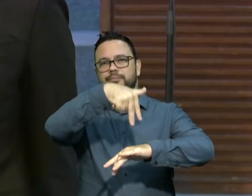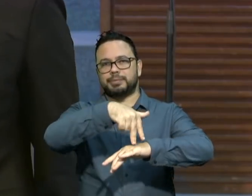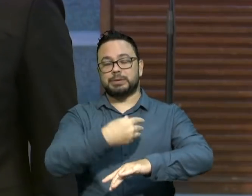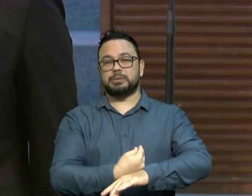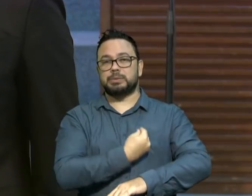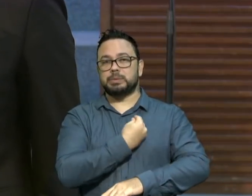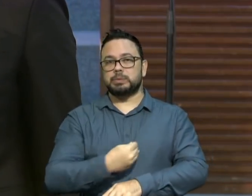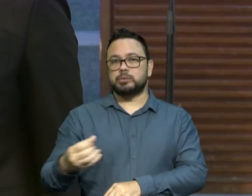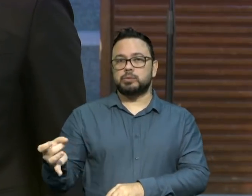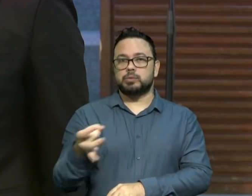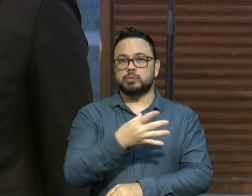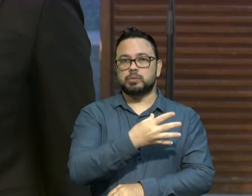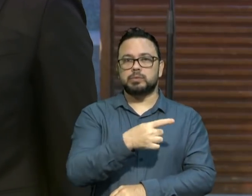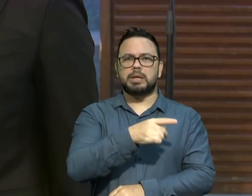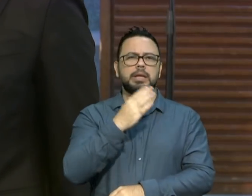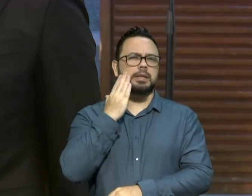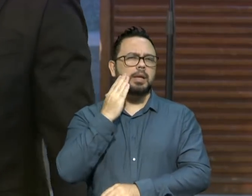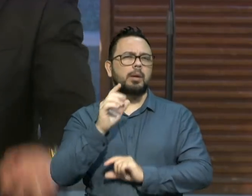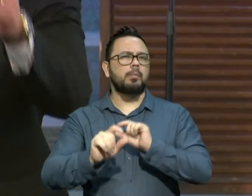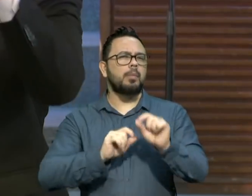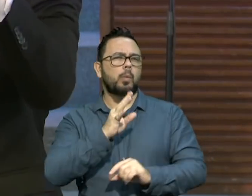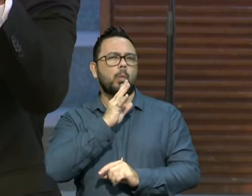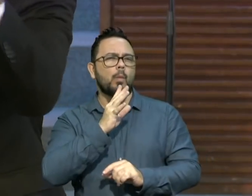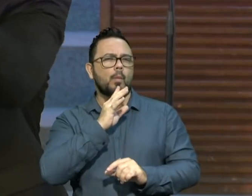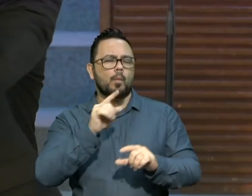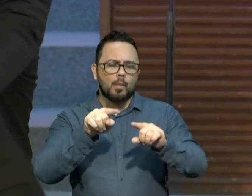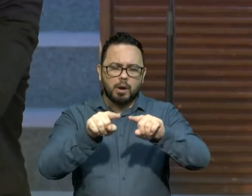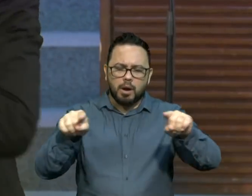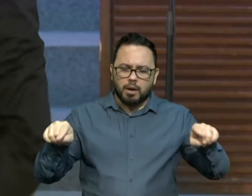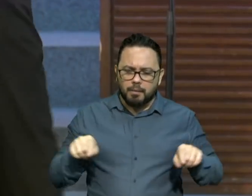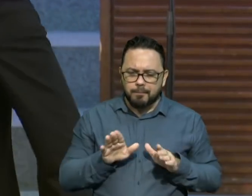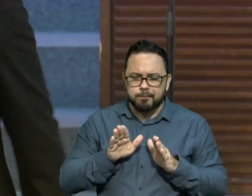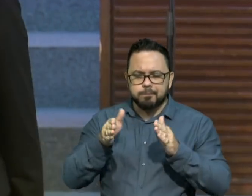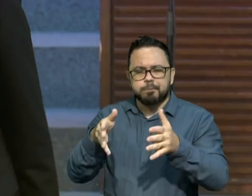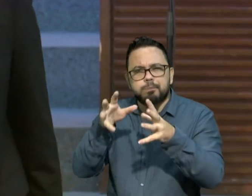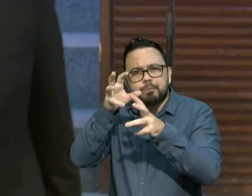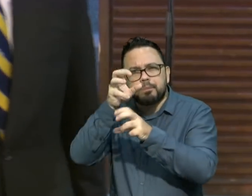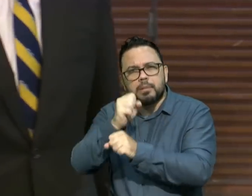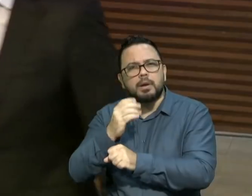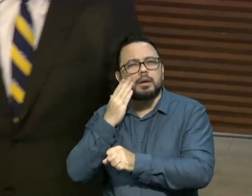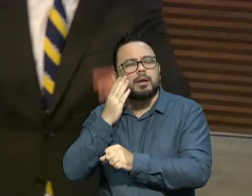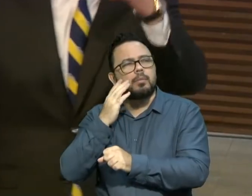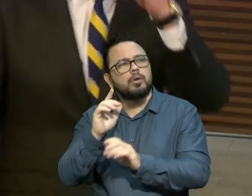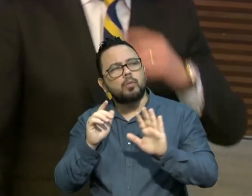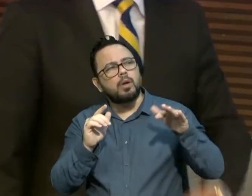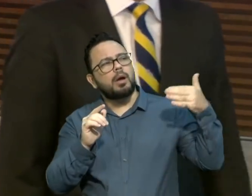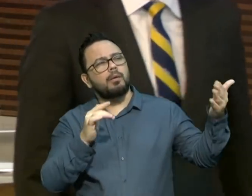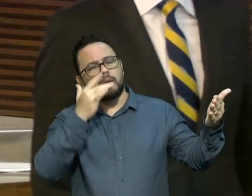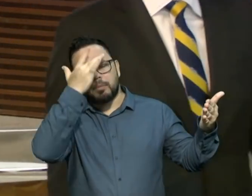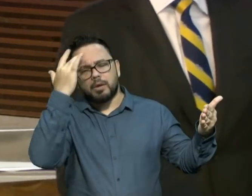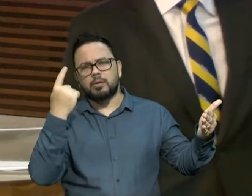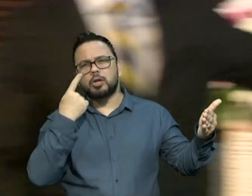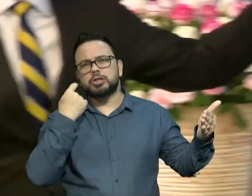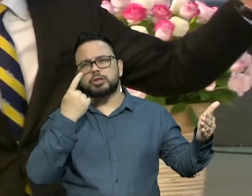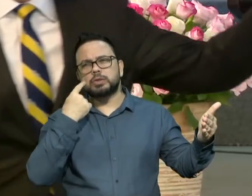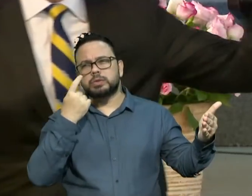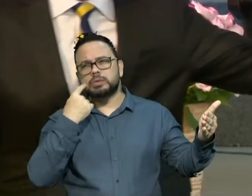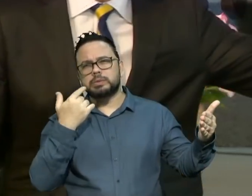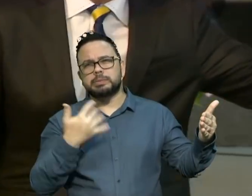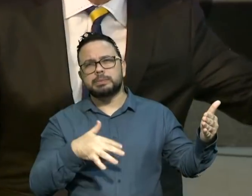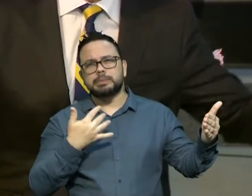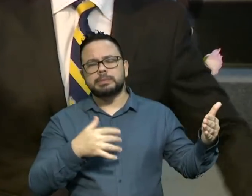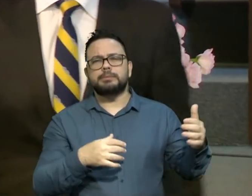que é um túmulo escuro ele sabe o que é querido chorando lado de fora ele sabe o que alguém procurando